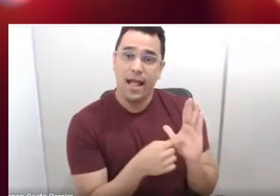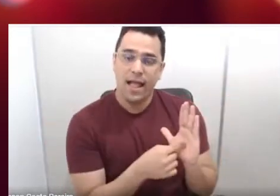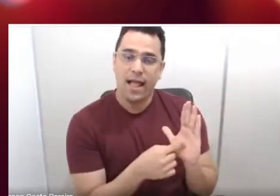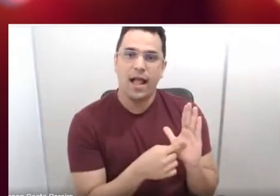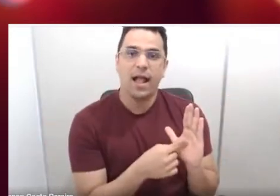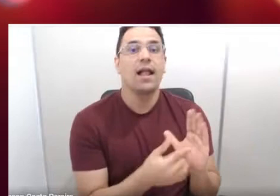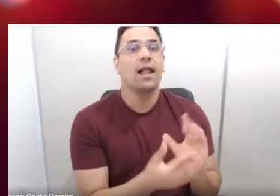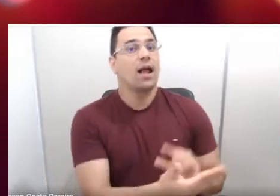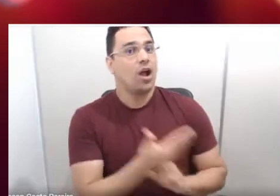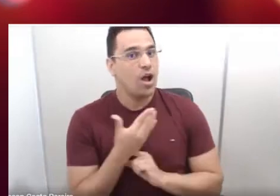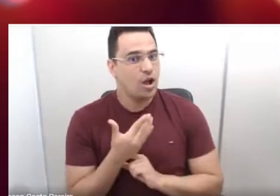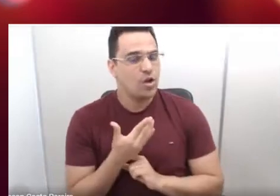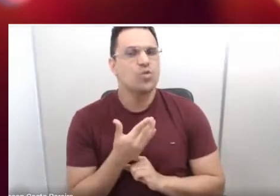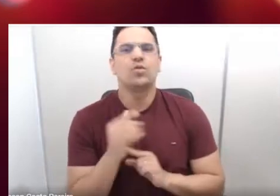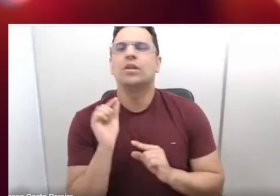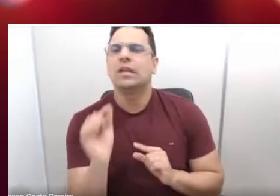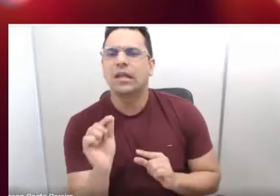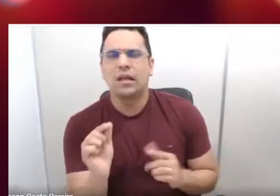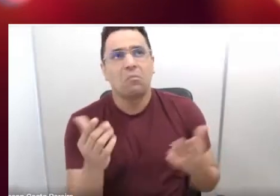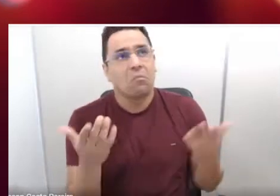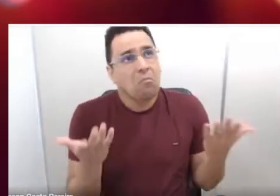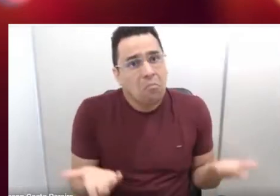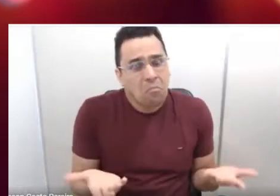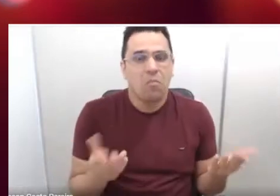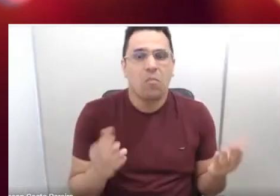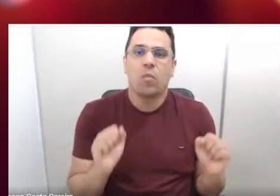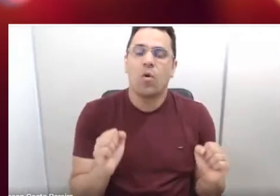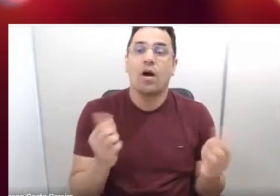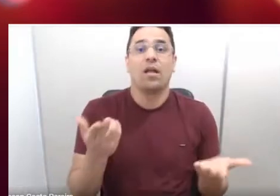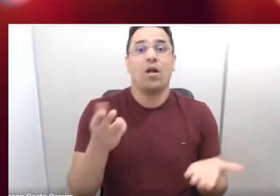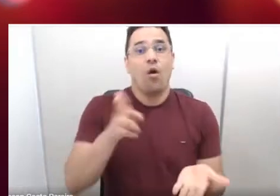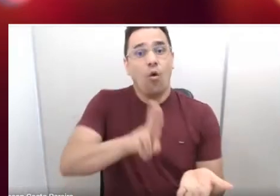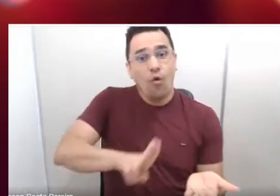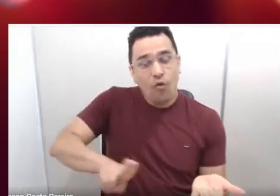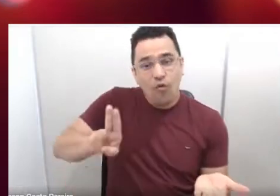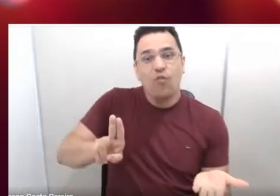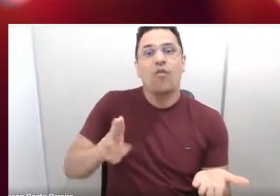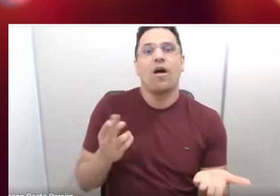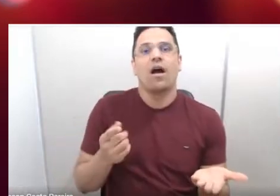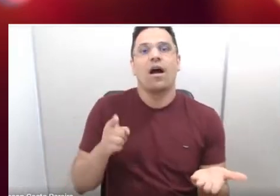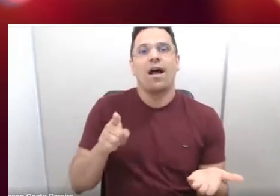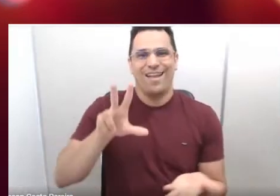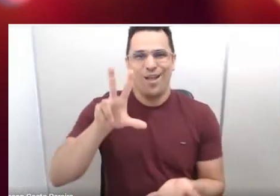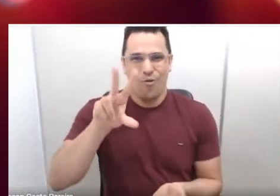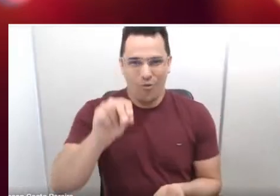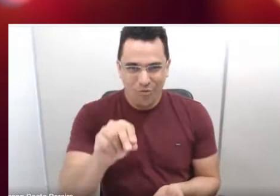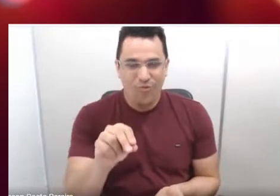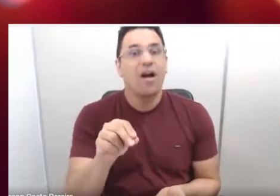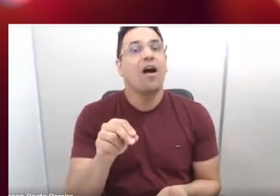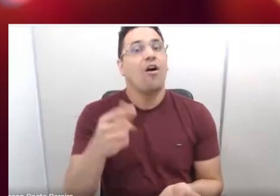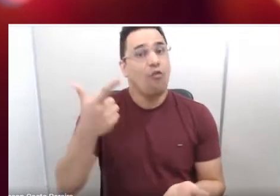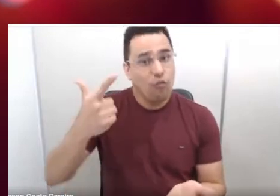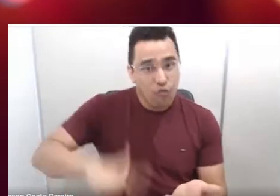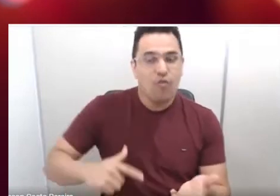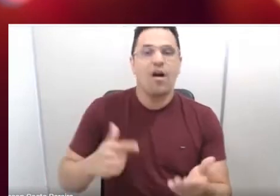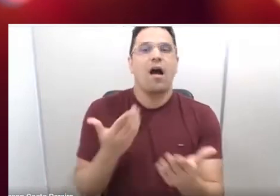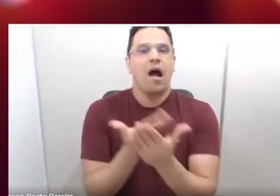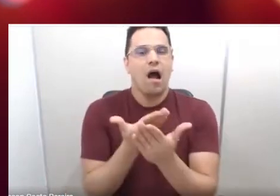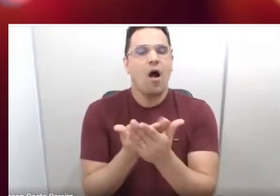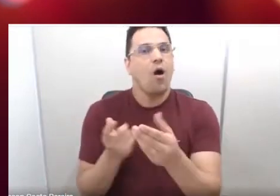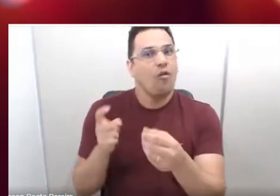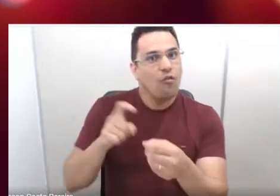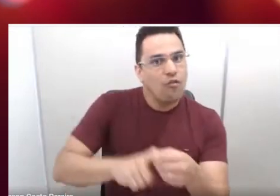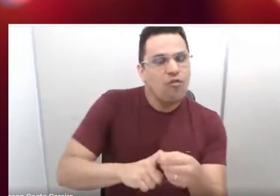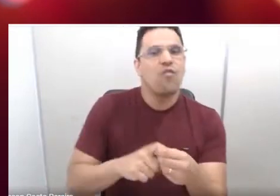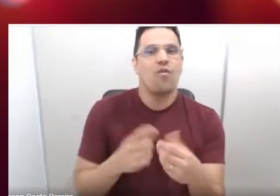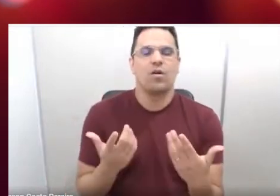a gente sabe que em algum momento, determinado momento, a universidade pode voltar, porque a gente está debatendo um plano de retorno, né, que era o plano de biossegurança,